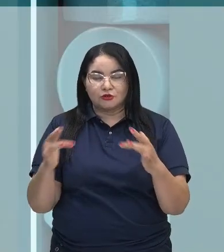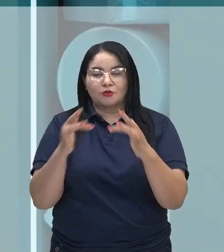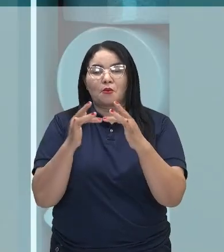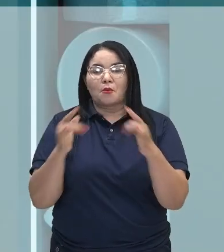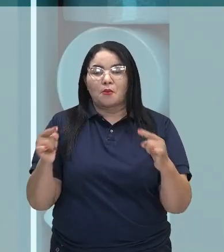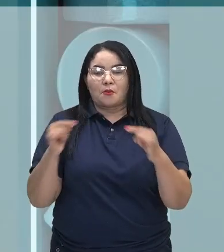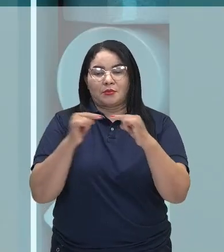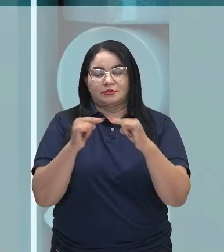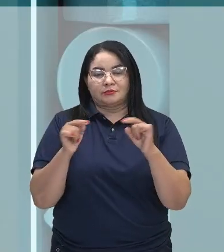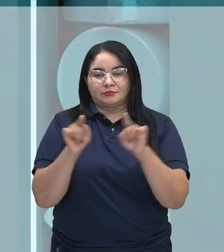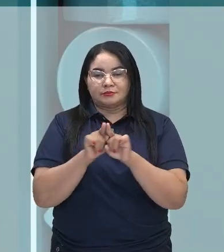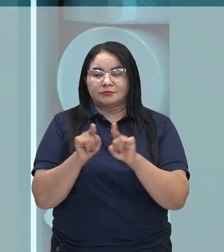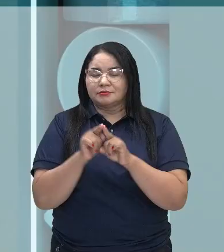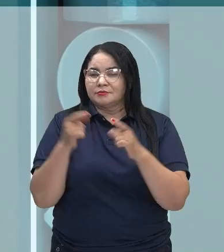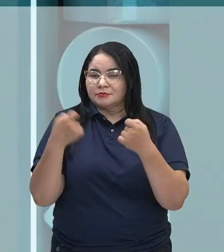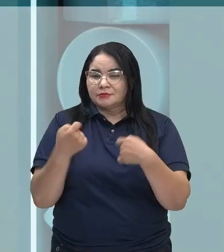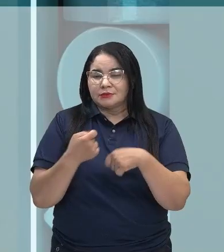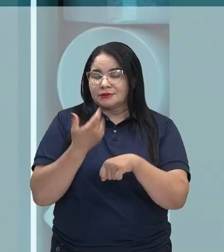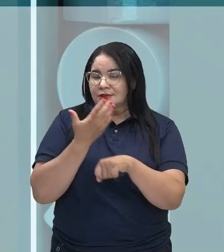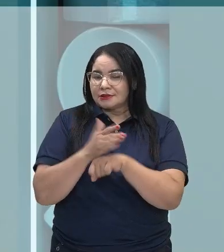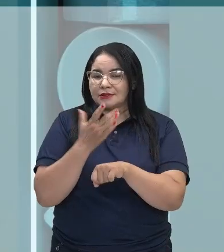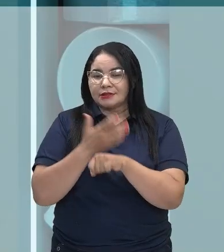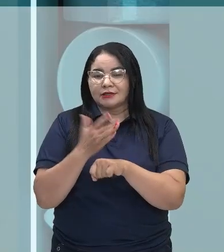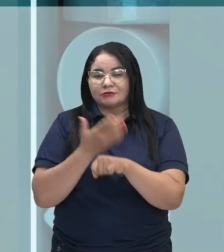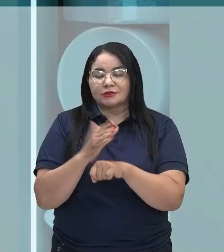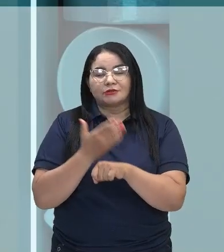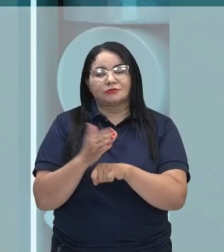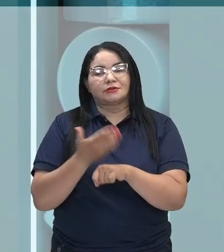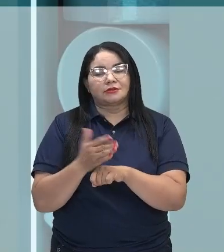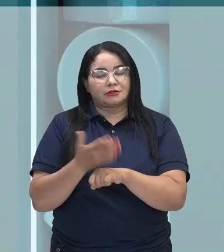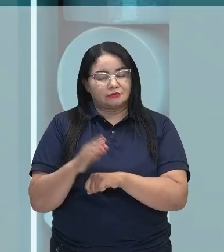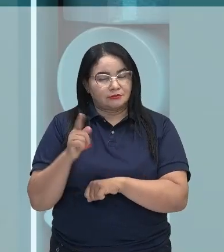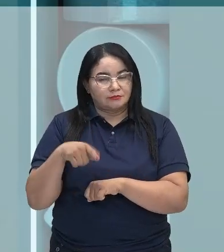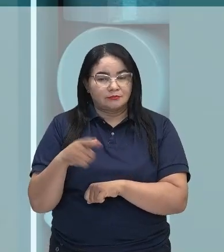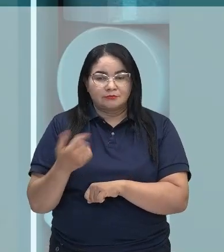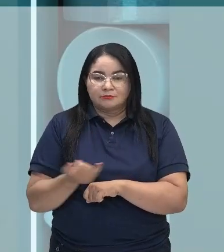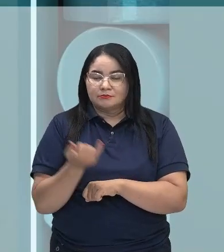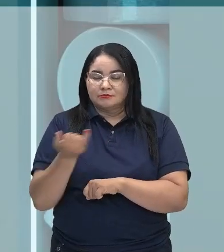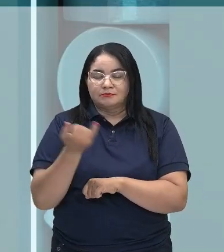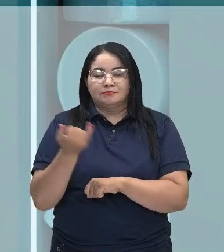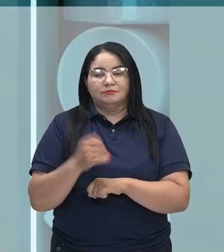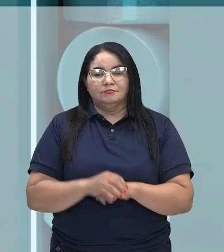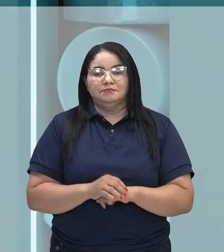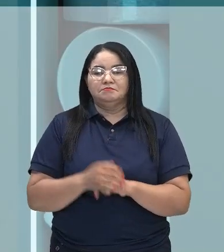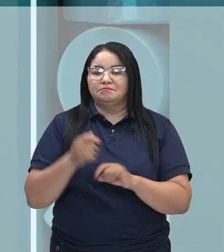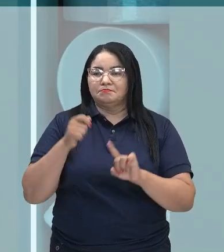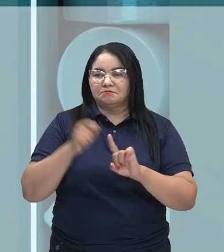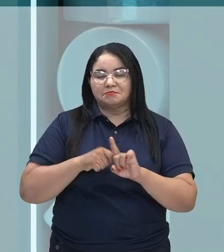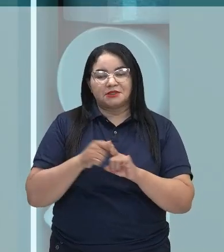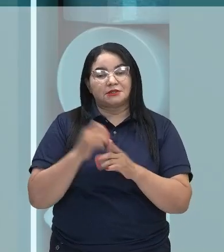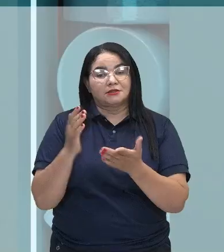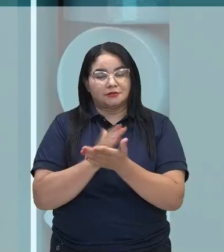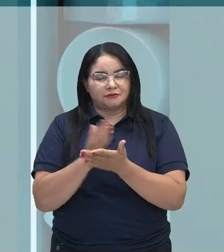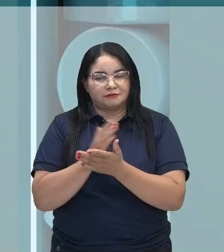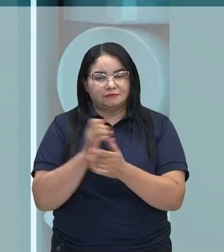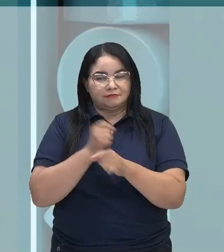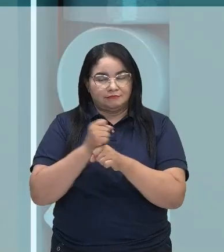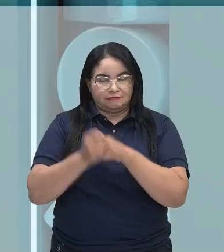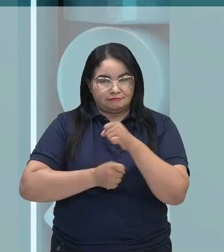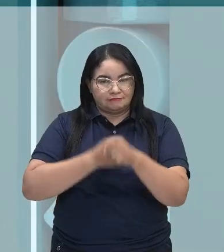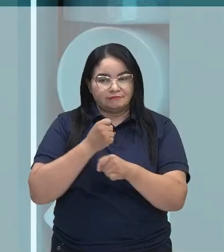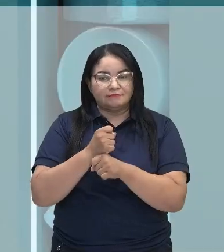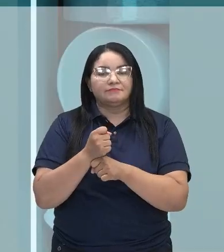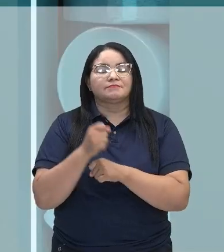exige muito ensaio, certo? São vários meses e até anos para que